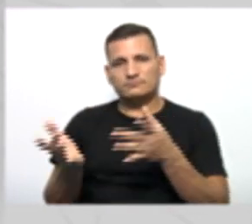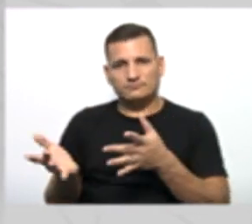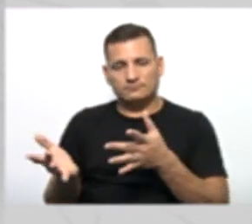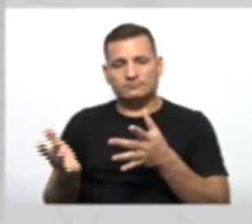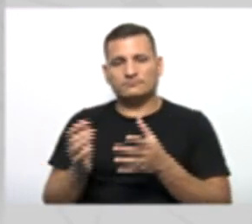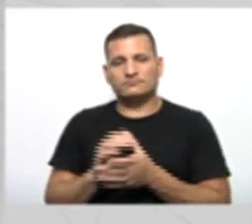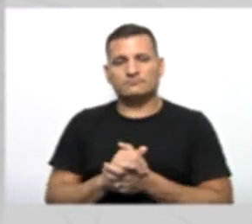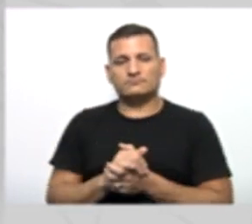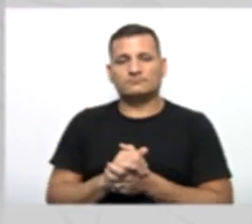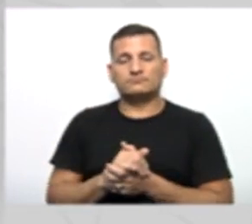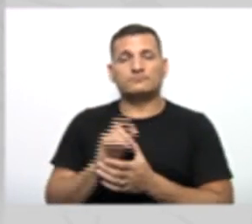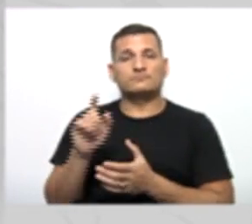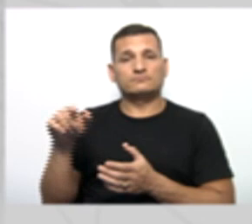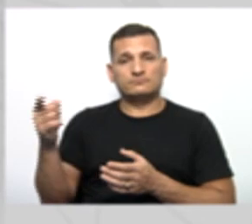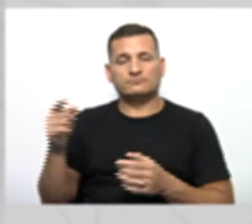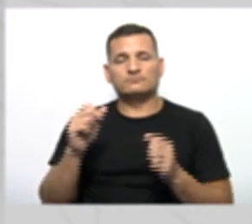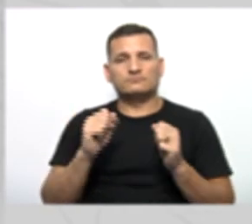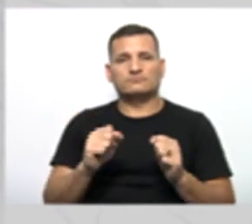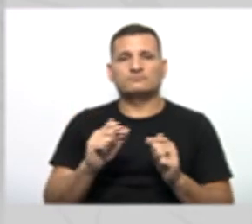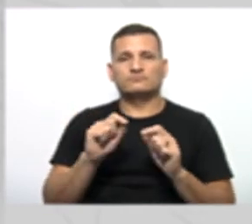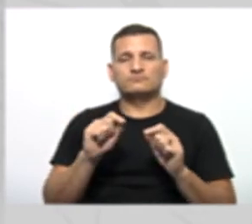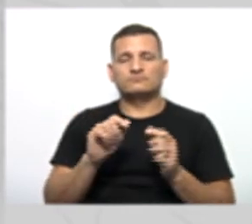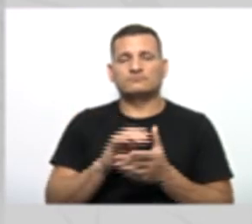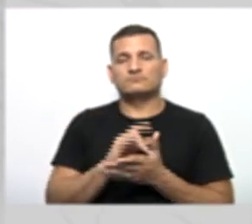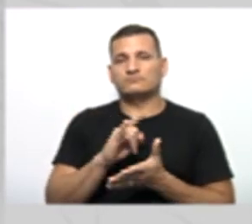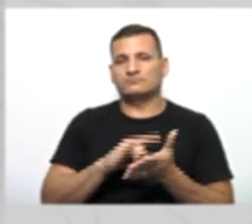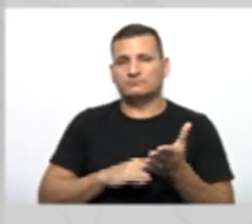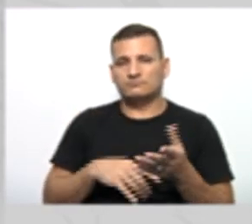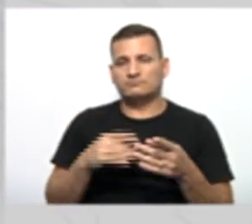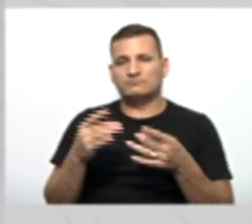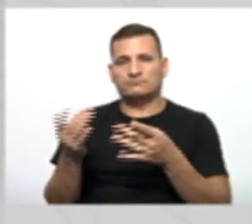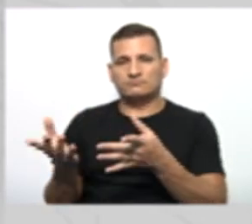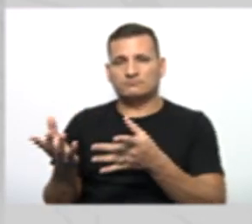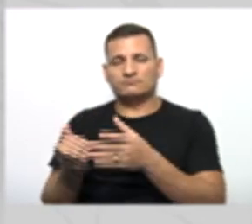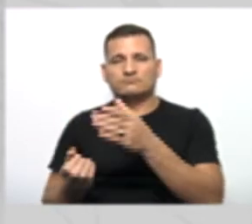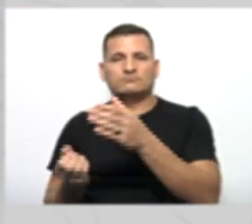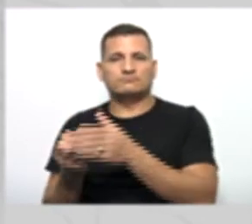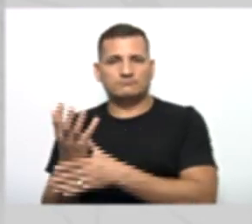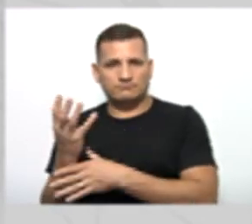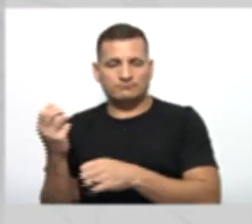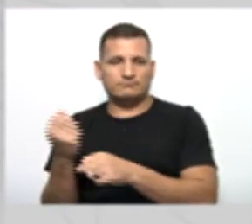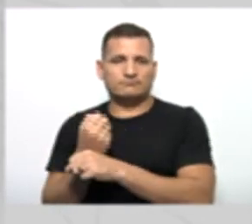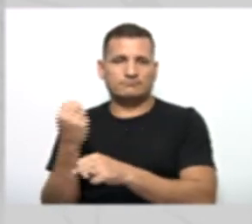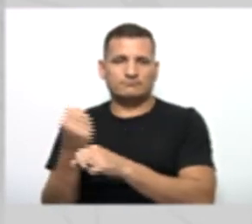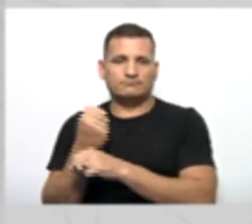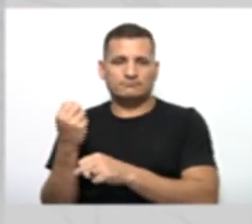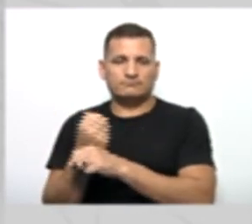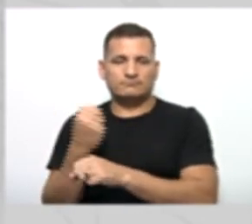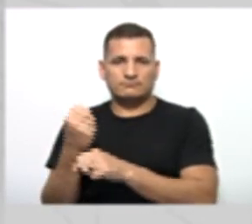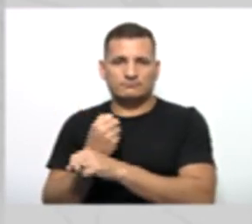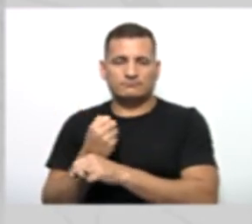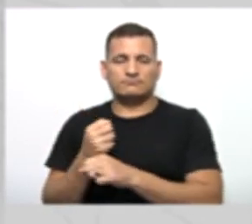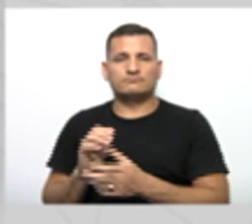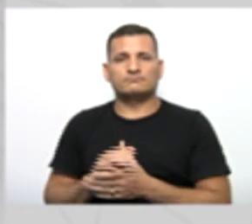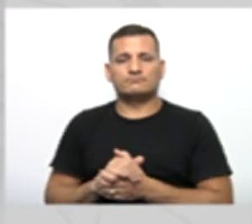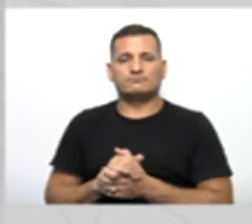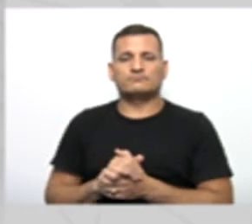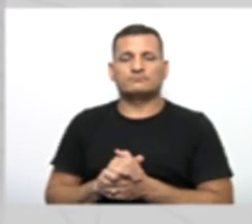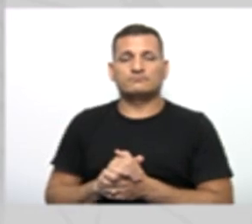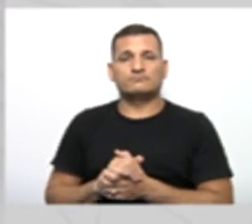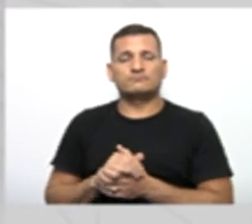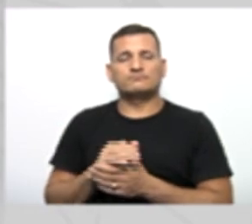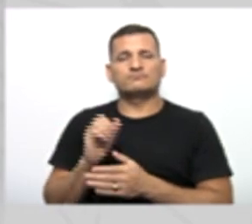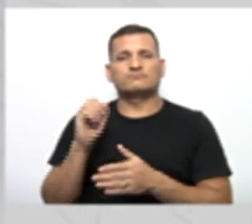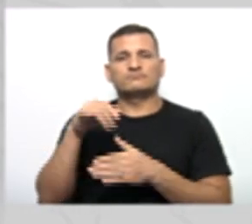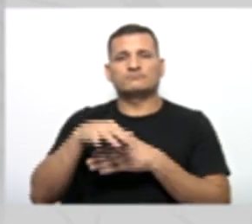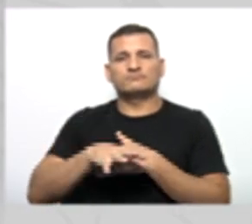também depois pode ser concedida a licença de instalação. Com essa licença de instalação, agora a usina poderia